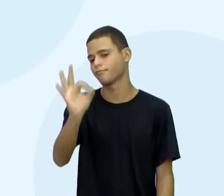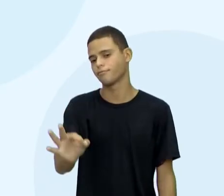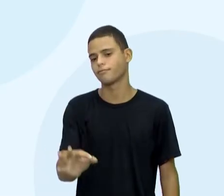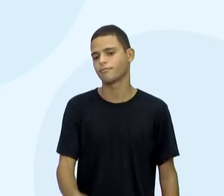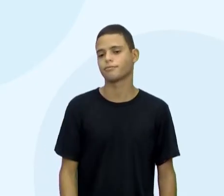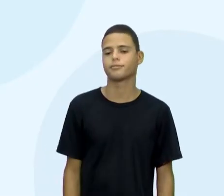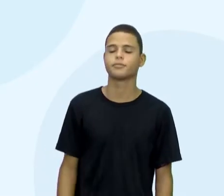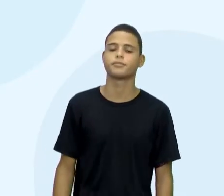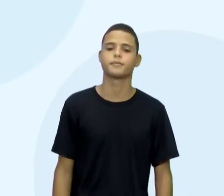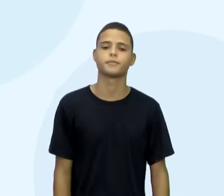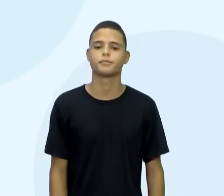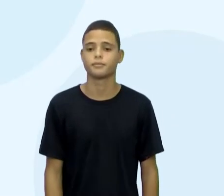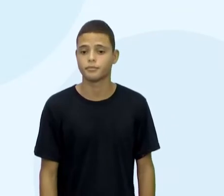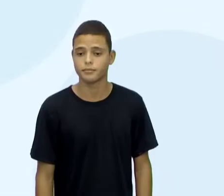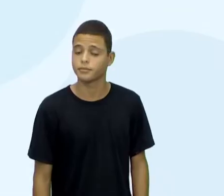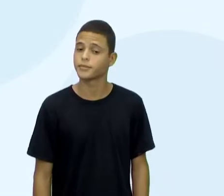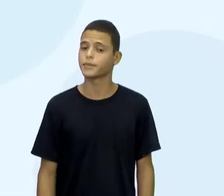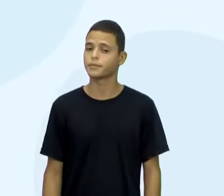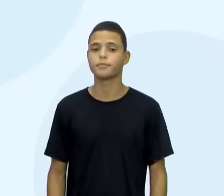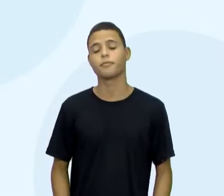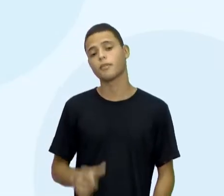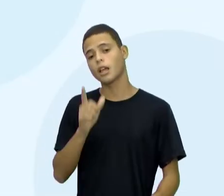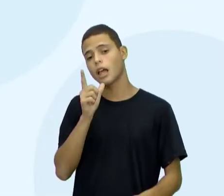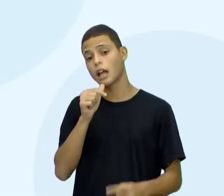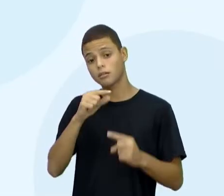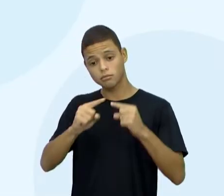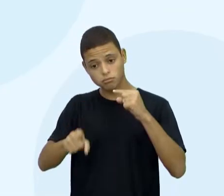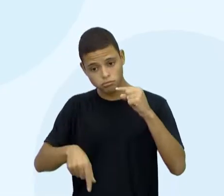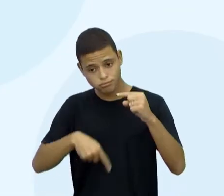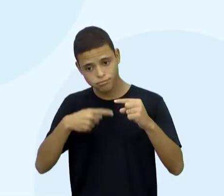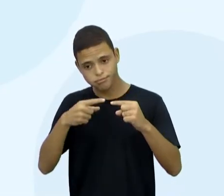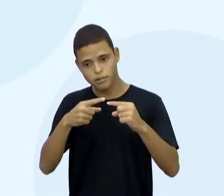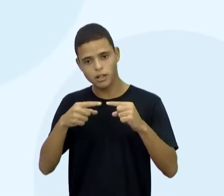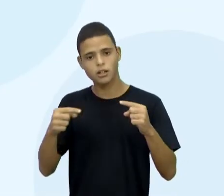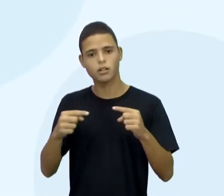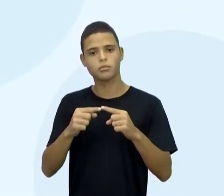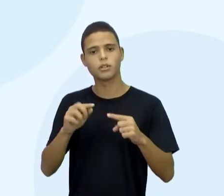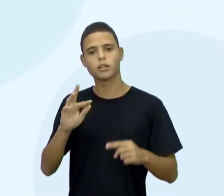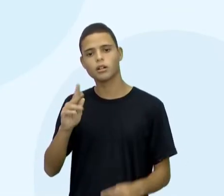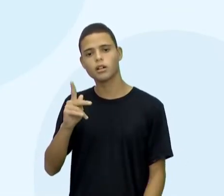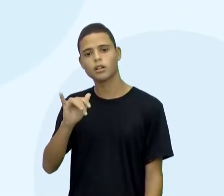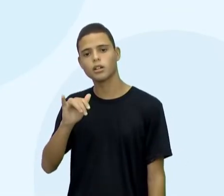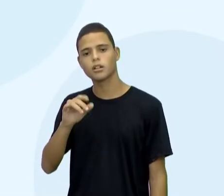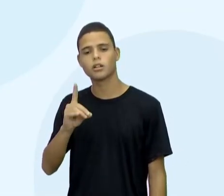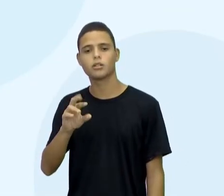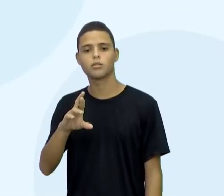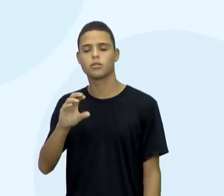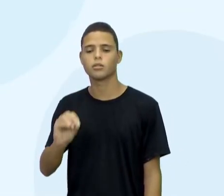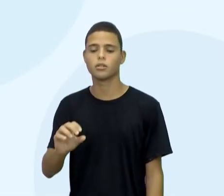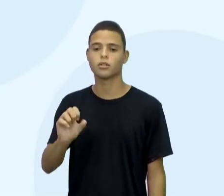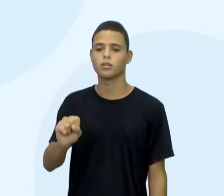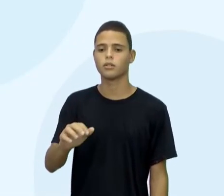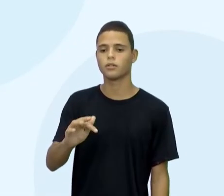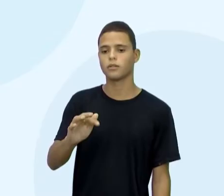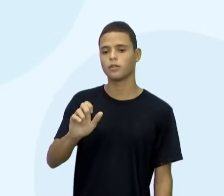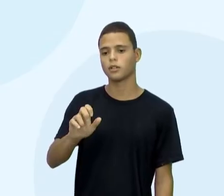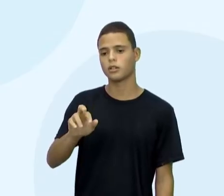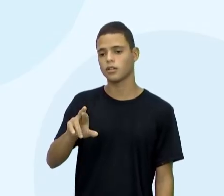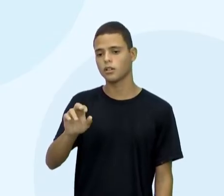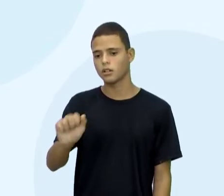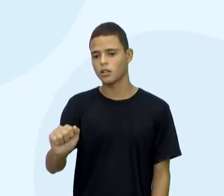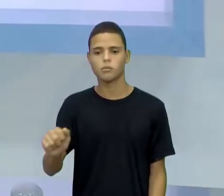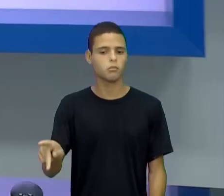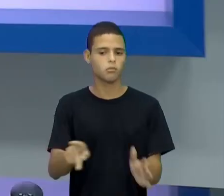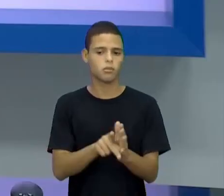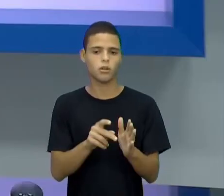nossa sobrevivência. Então o ciclo da água aí faz parte aí da hidrosfera e é um dos elementos principais aí que